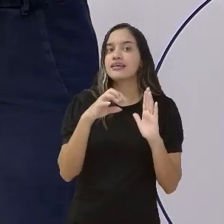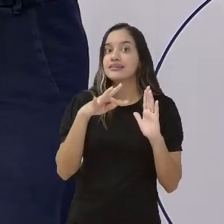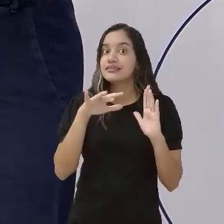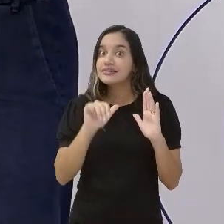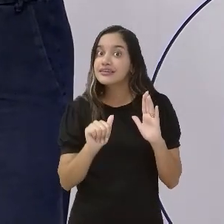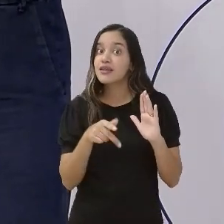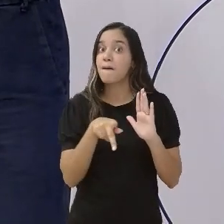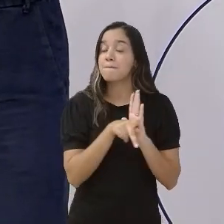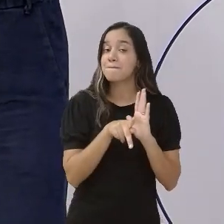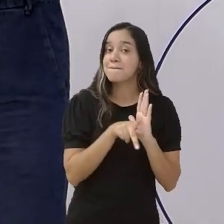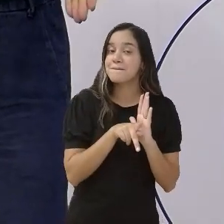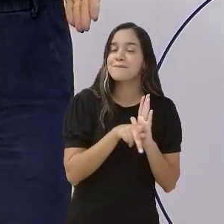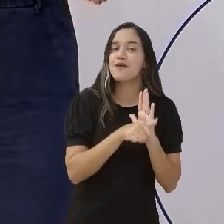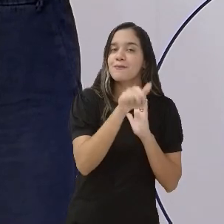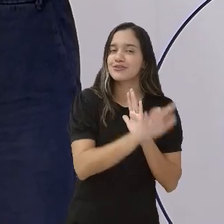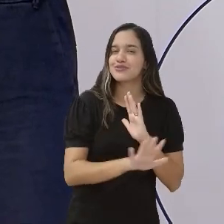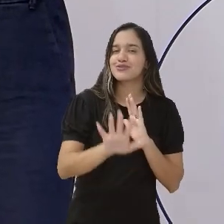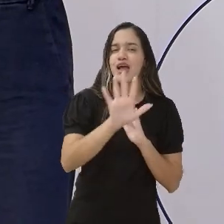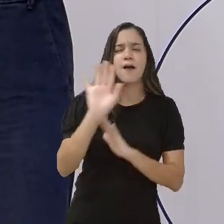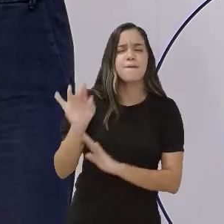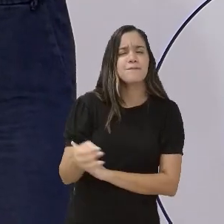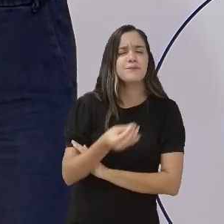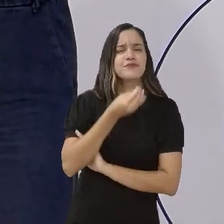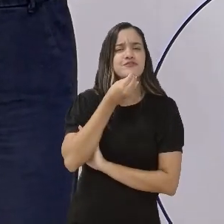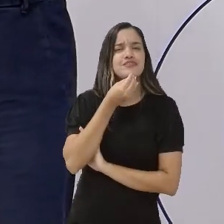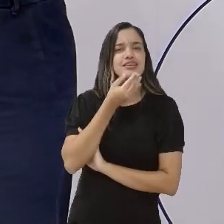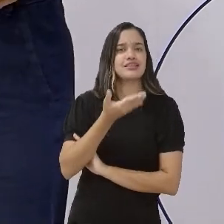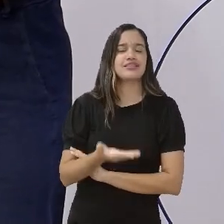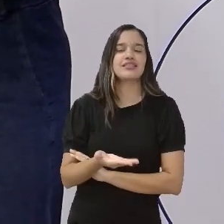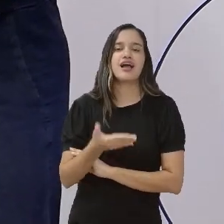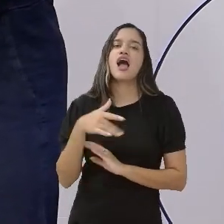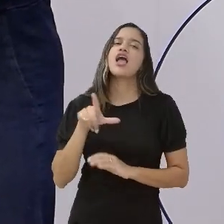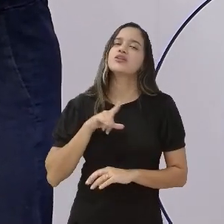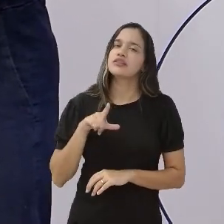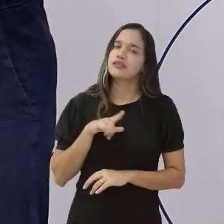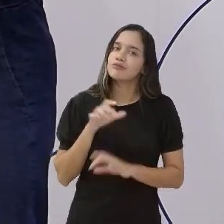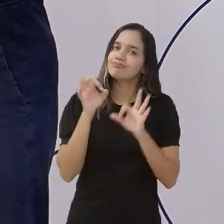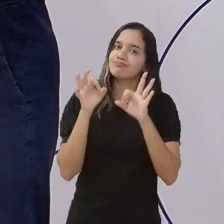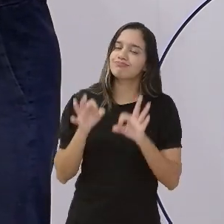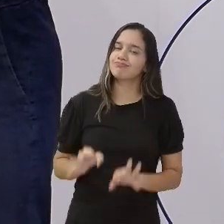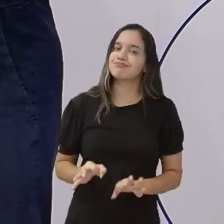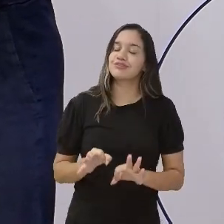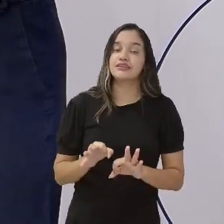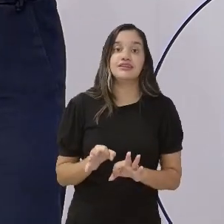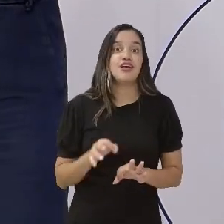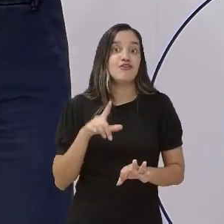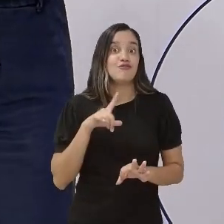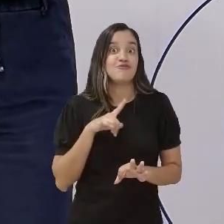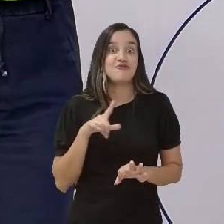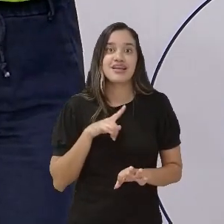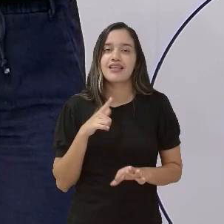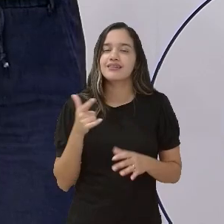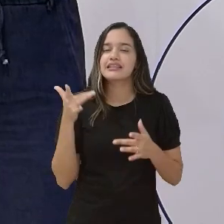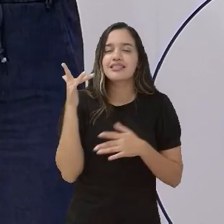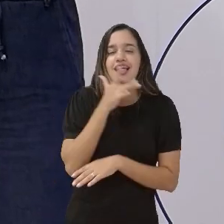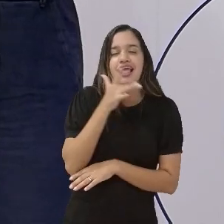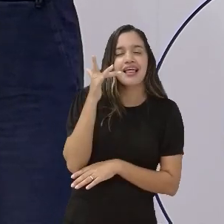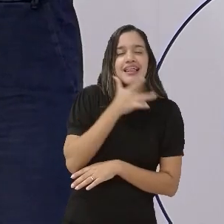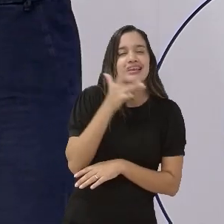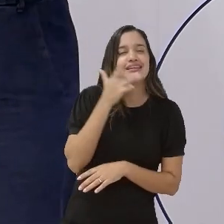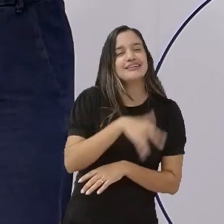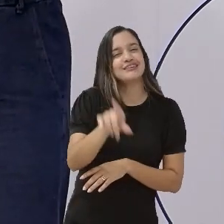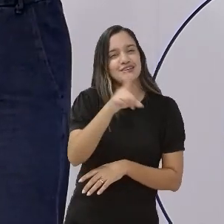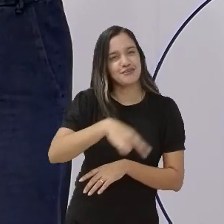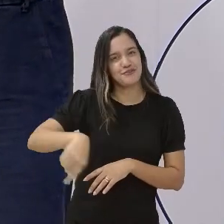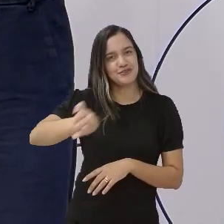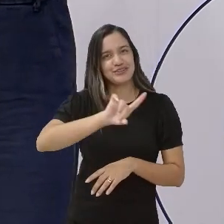receitas típicas. Aproveita essa época junina, tem assim, eu tenho certeza que vai chover de delícias que